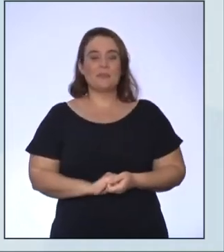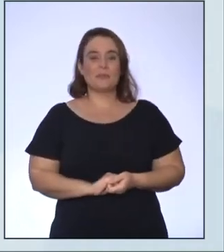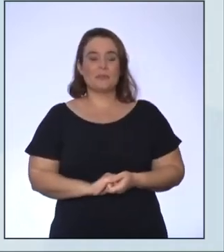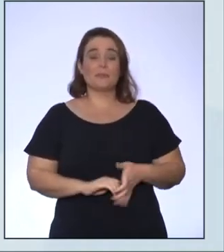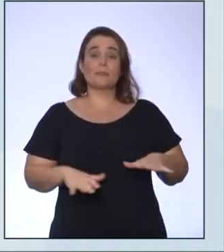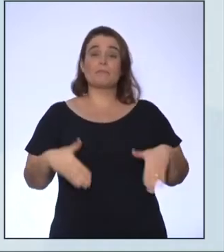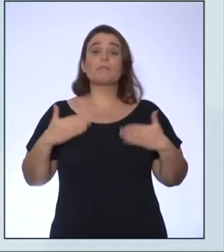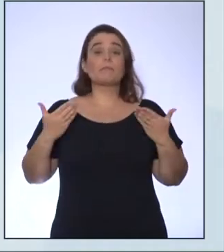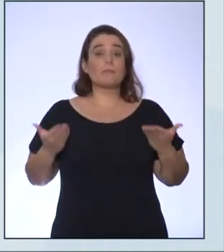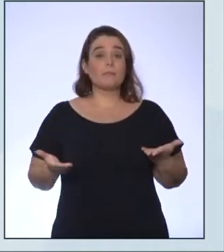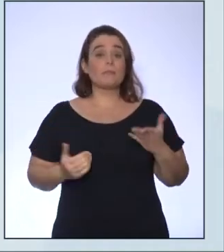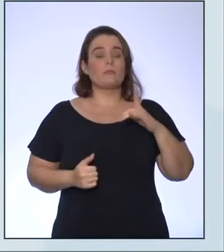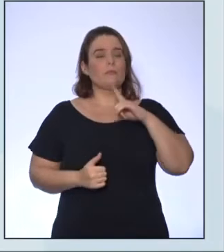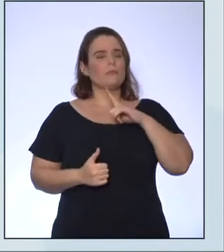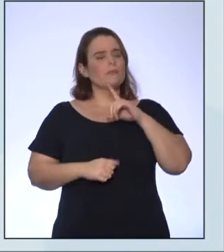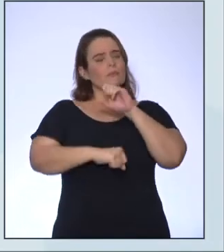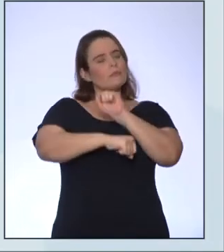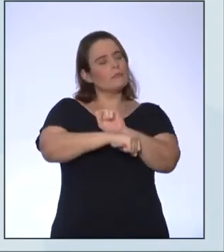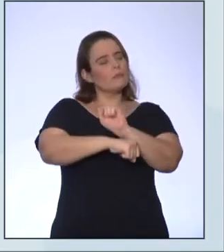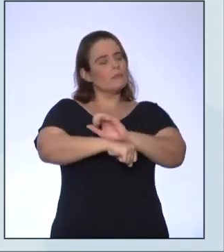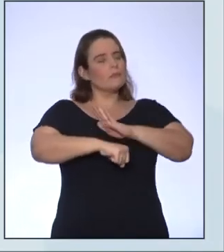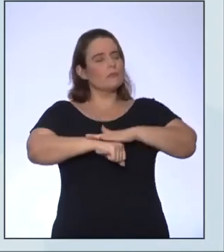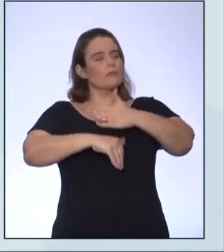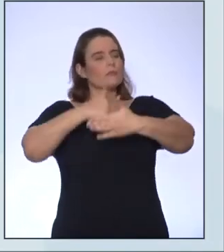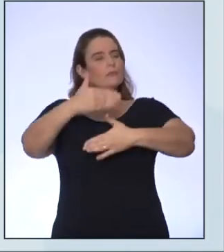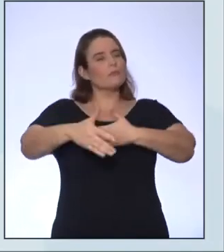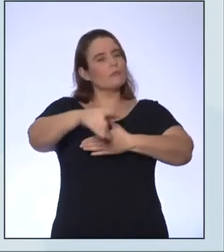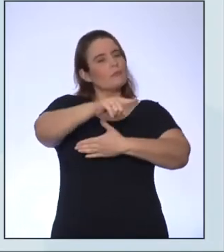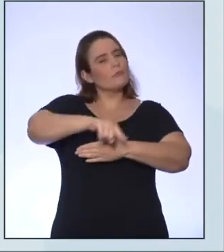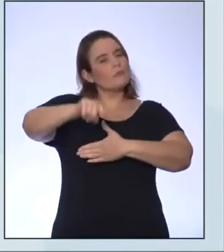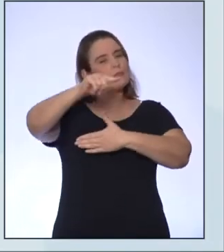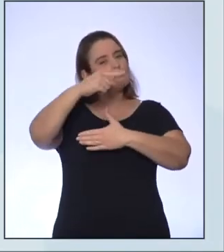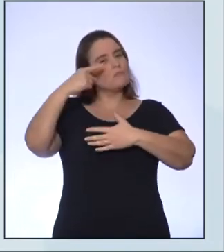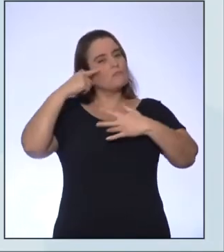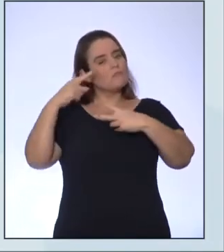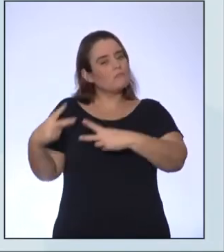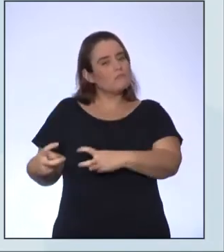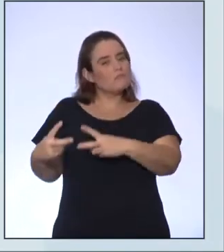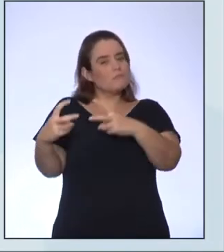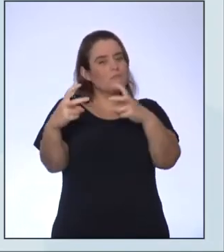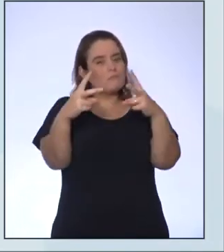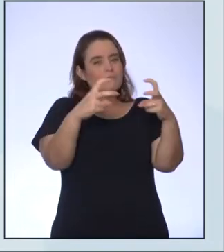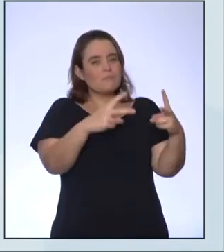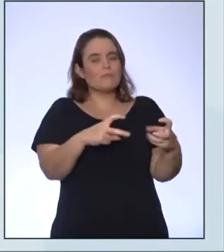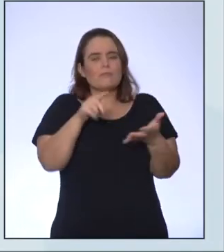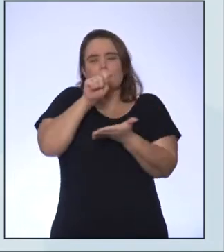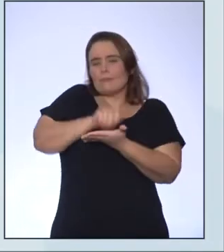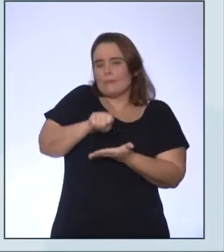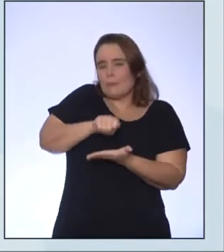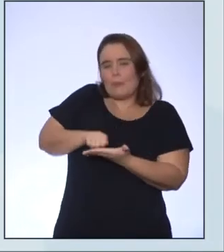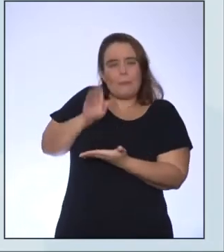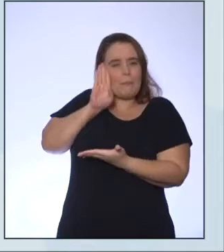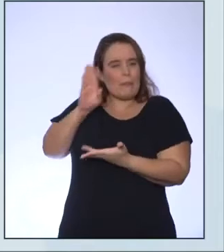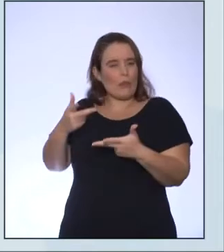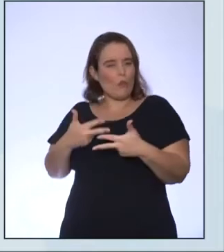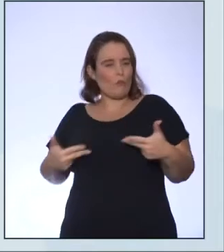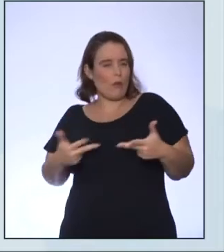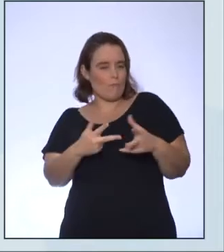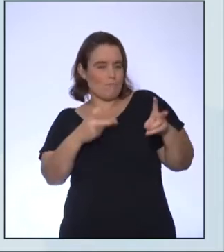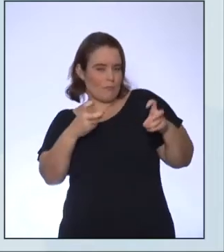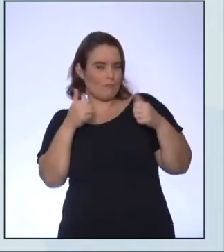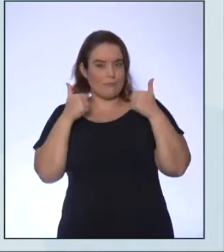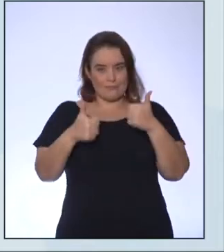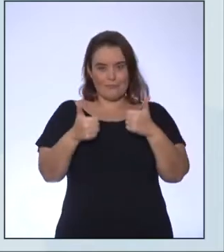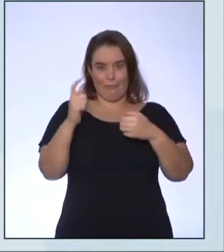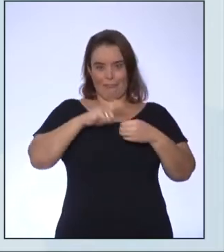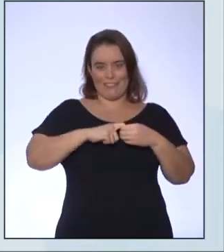aí alguns instantes para vocês observarem e anotarem os principais elementos. Já